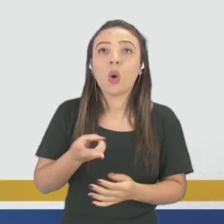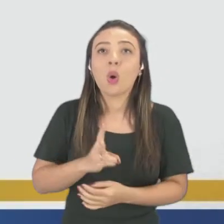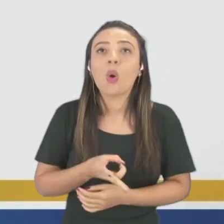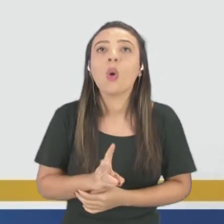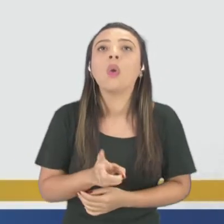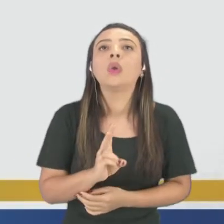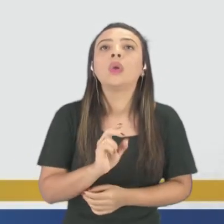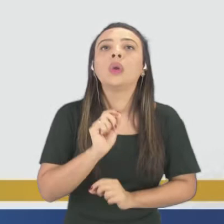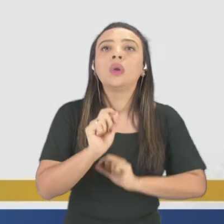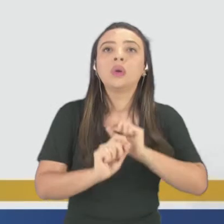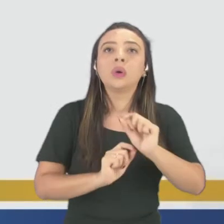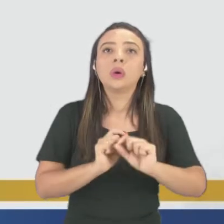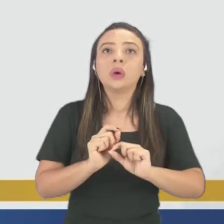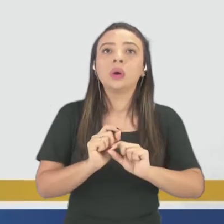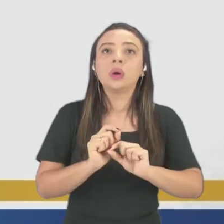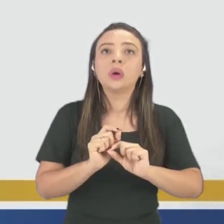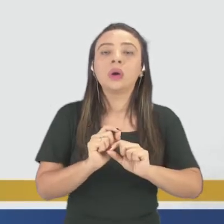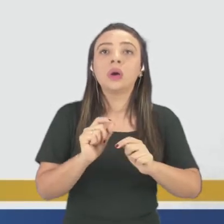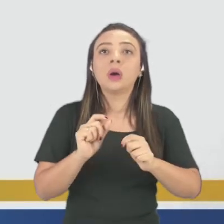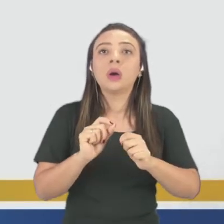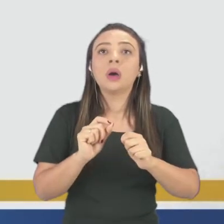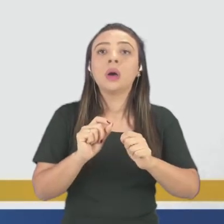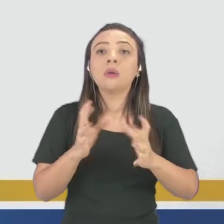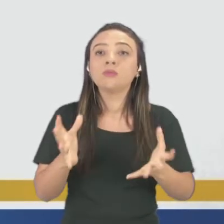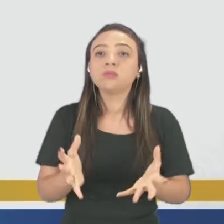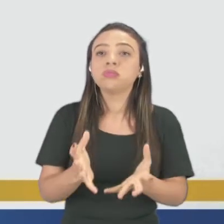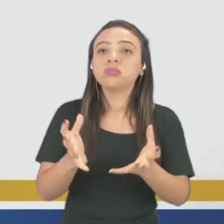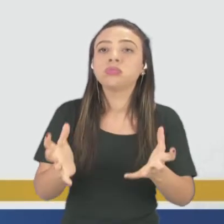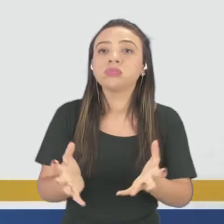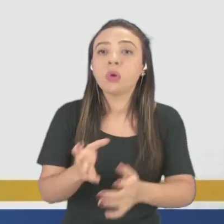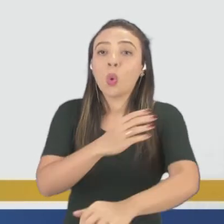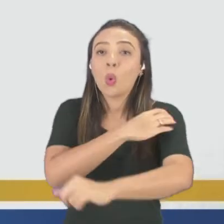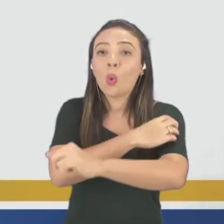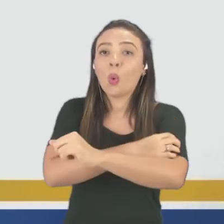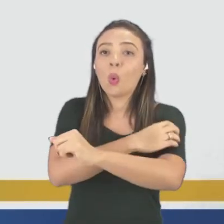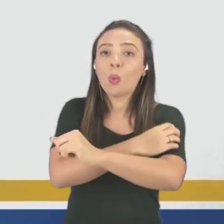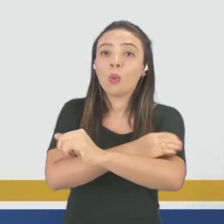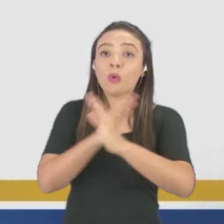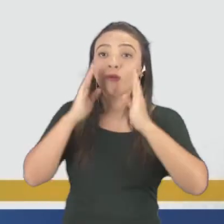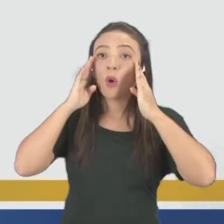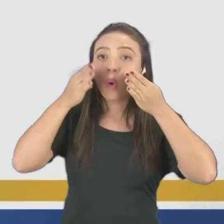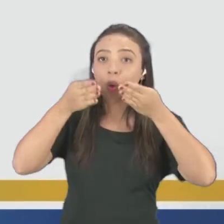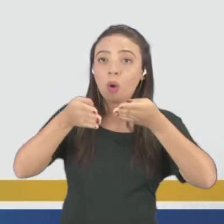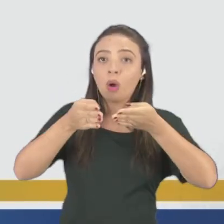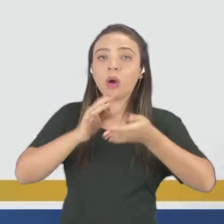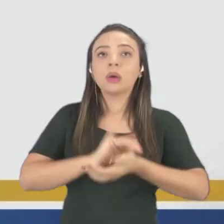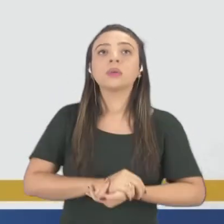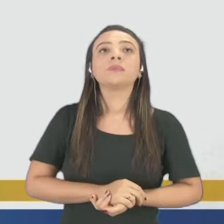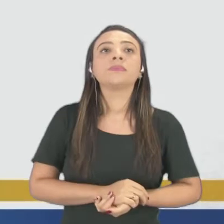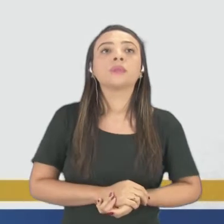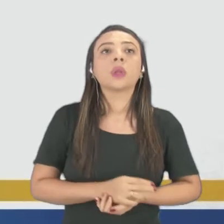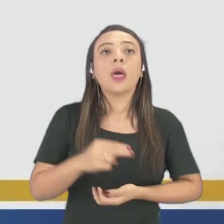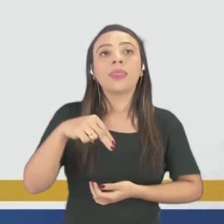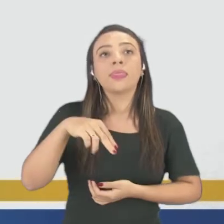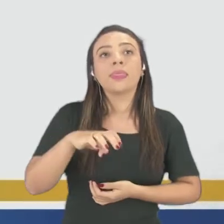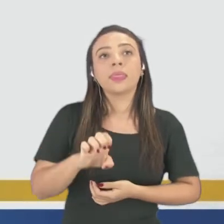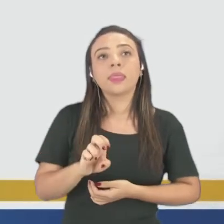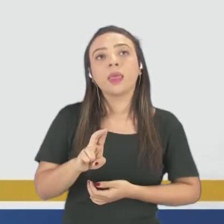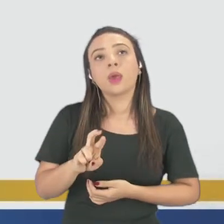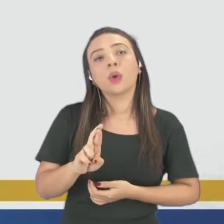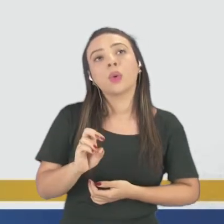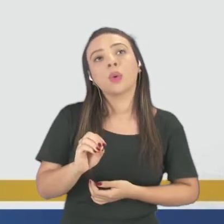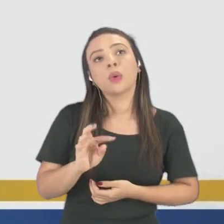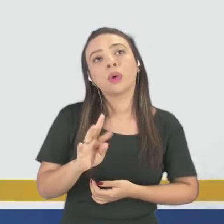continuidade um impulso o efetuar reação final no órgão ou no músculo alvo os neurotransmissores